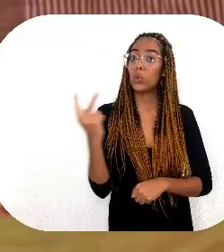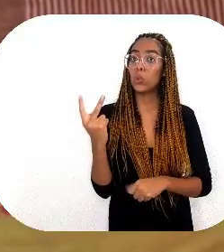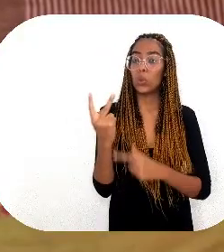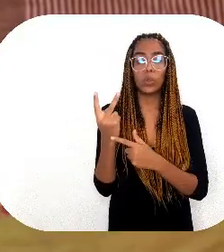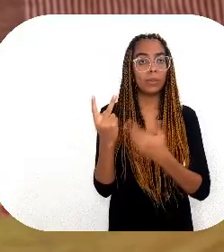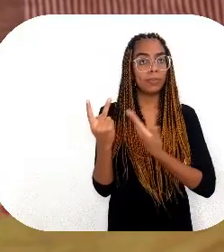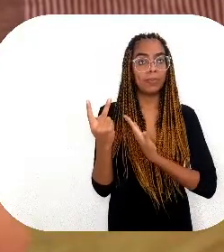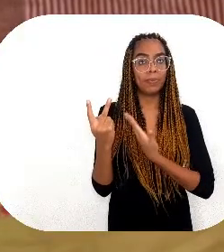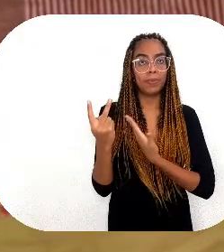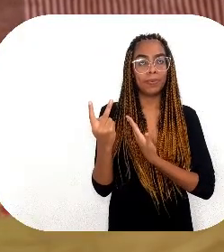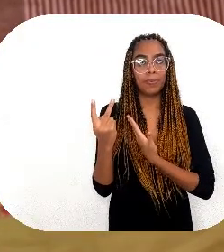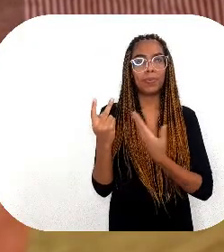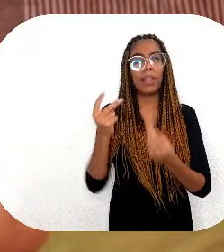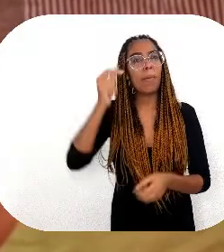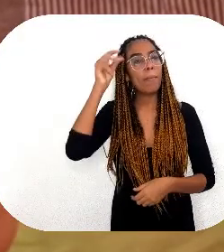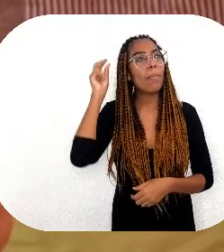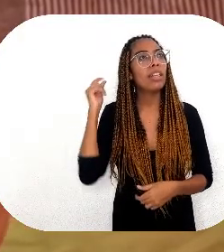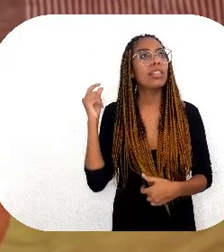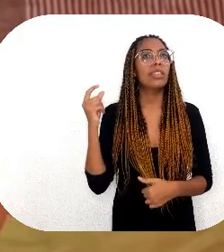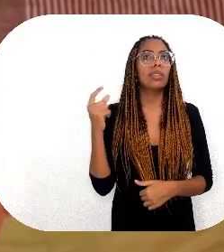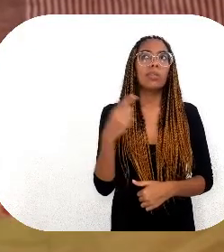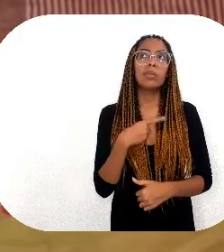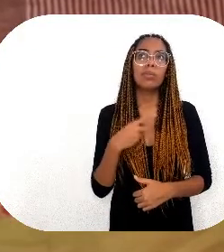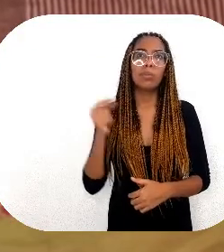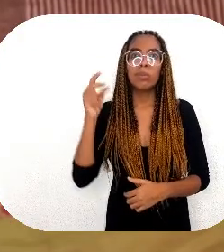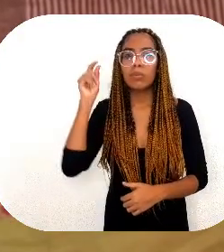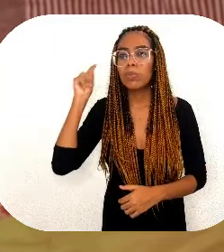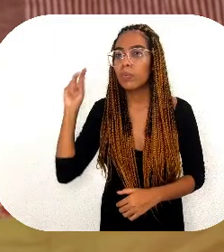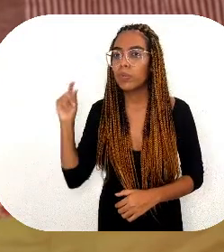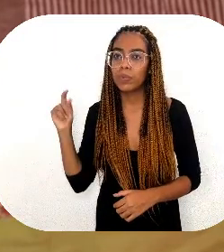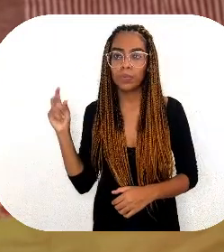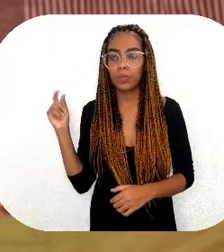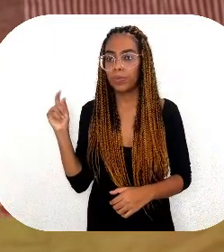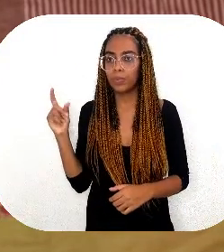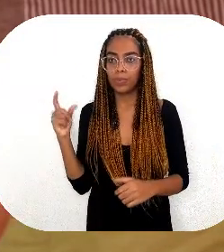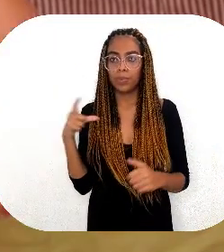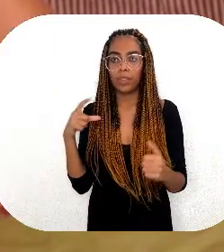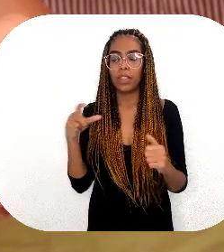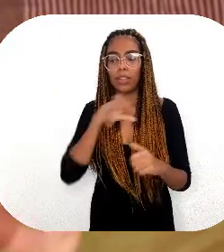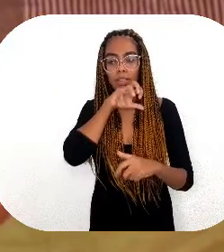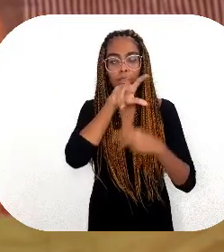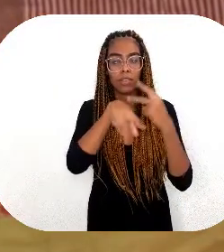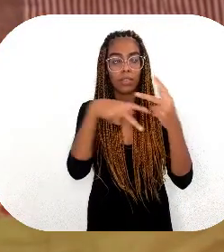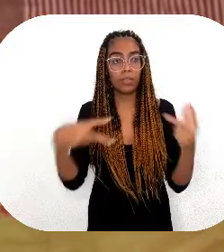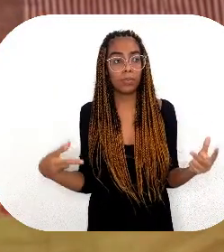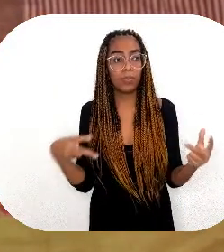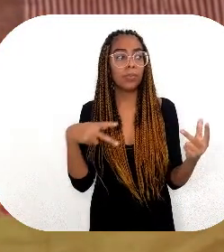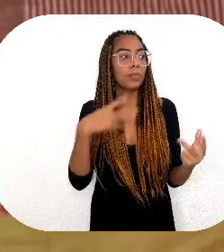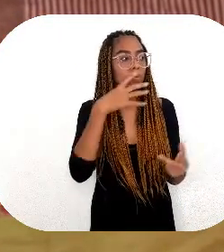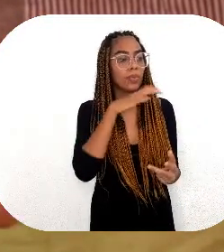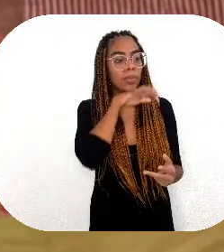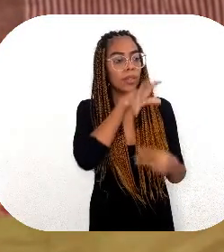história de dois amigos. Vocês não vão acreditar, mas dizem que há muito tempo, no tempo